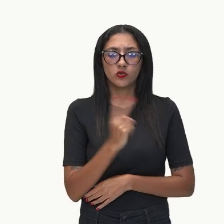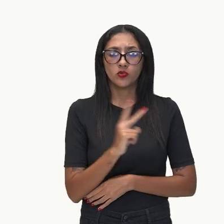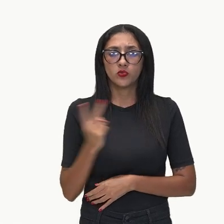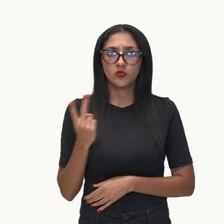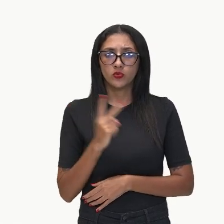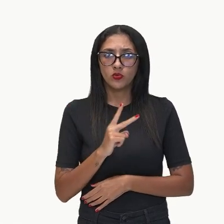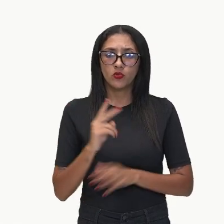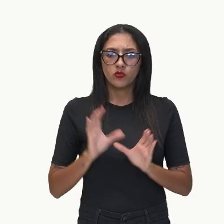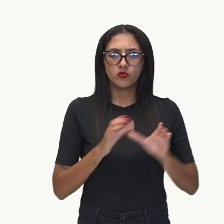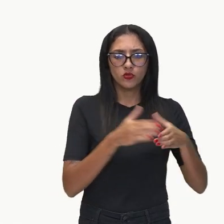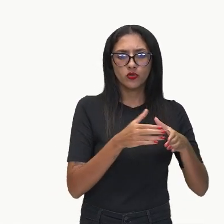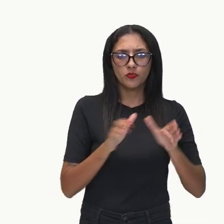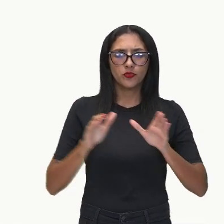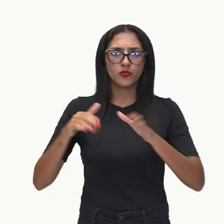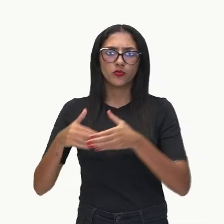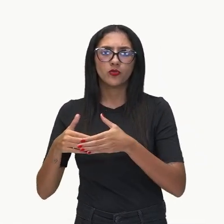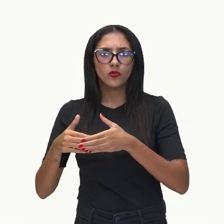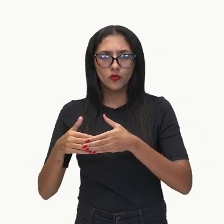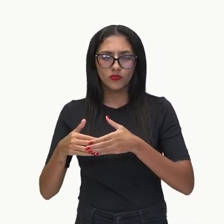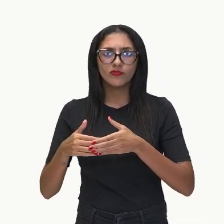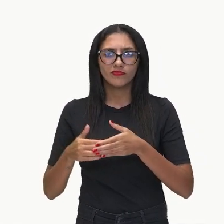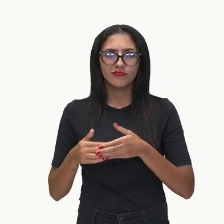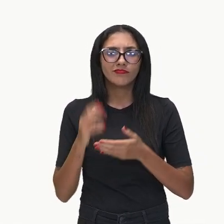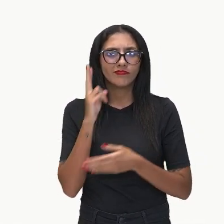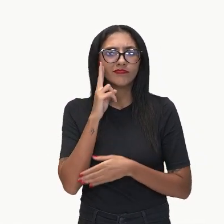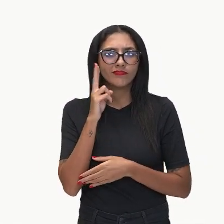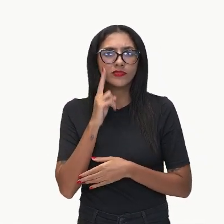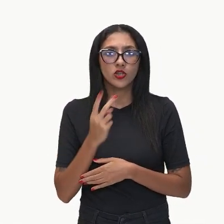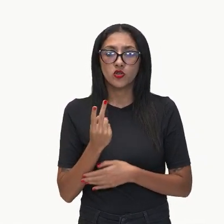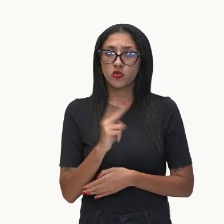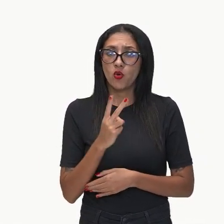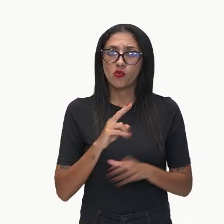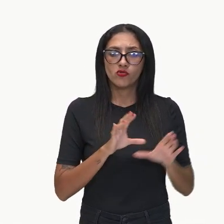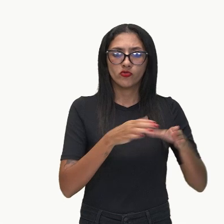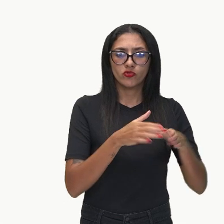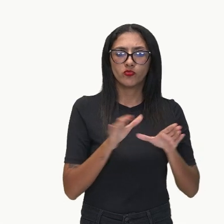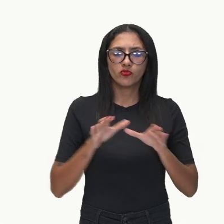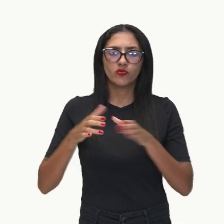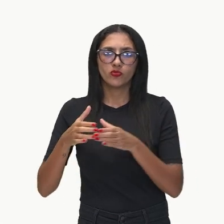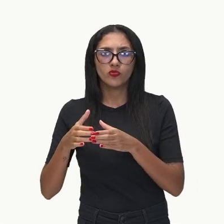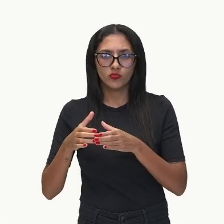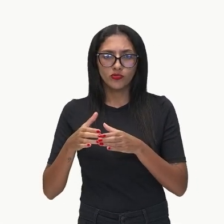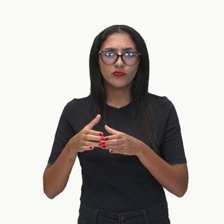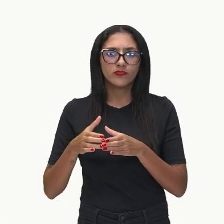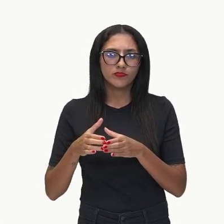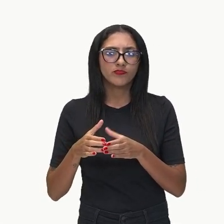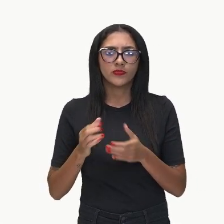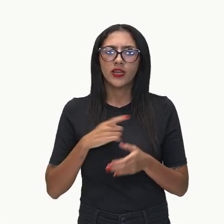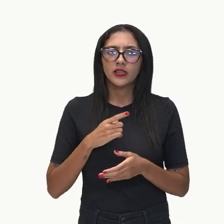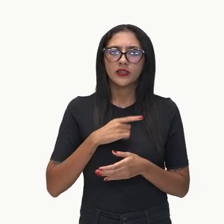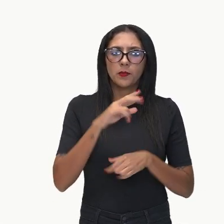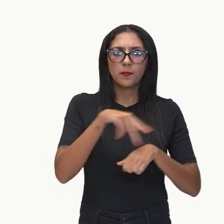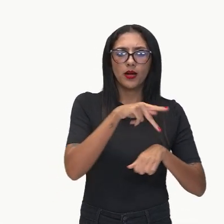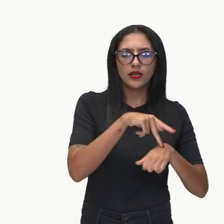menos nas duas guerras mundiais que nós vimos, dois lados que juntavam diferentes países. Na Segunda